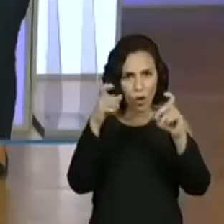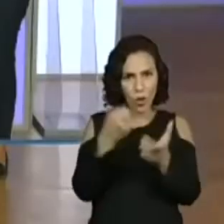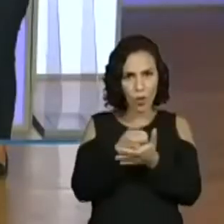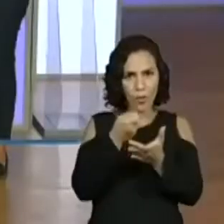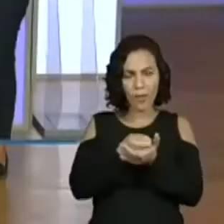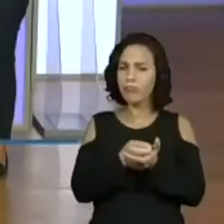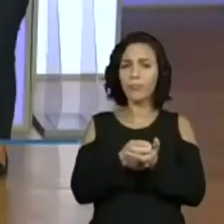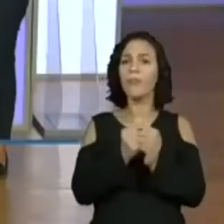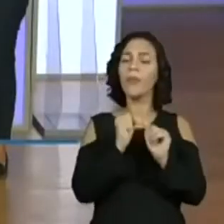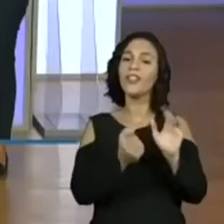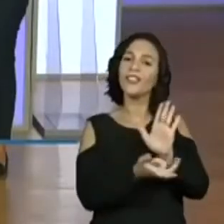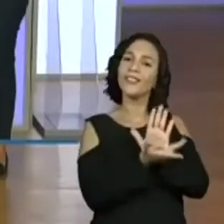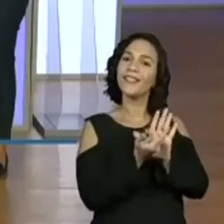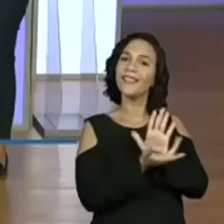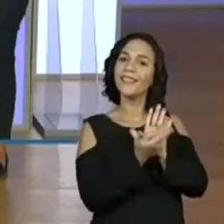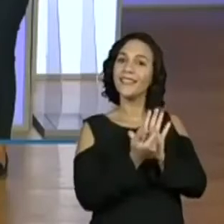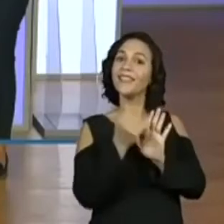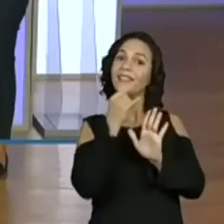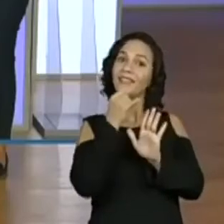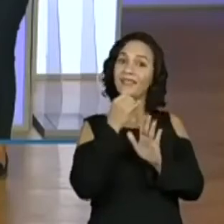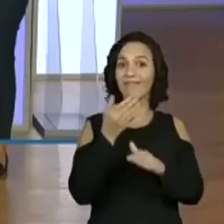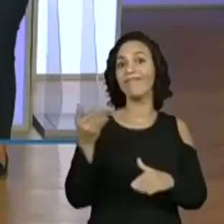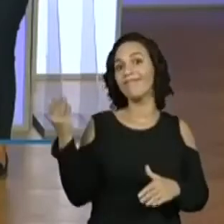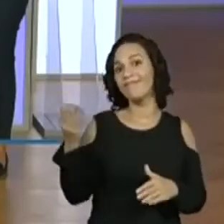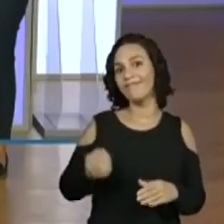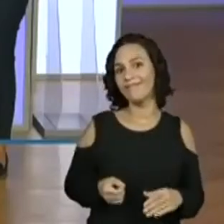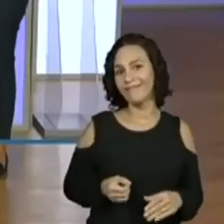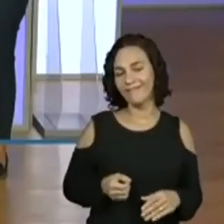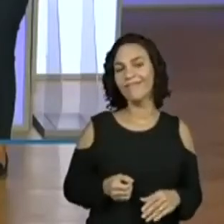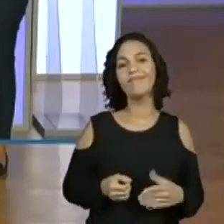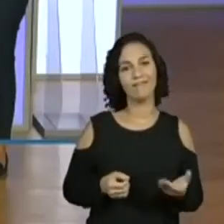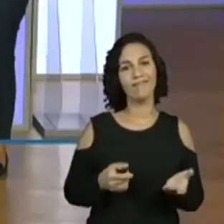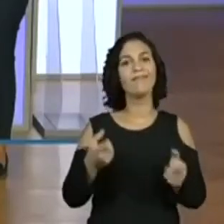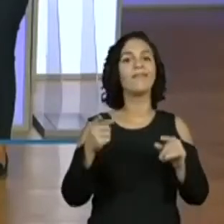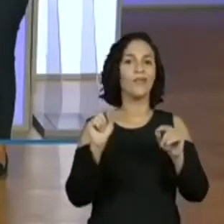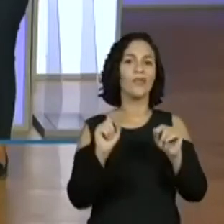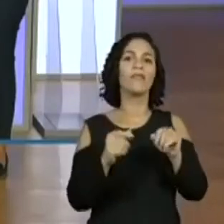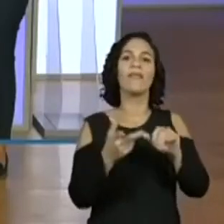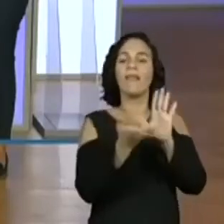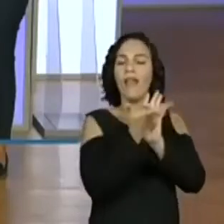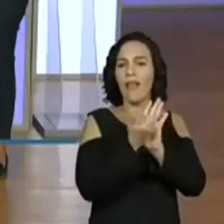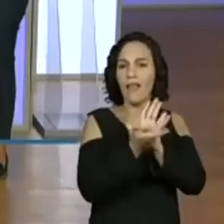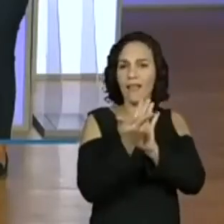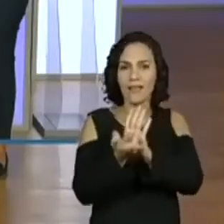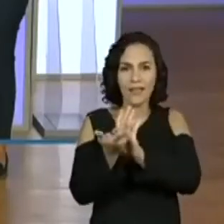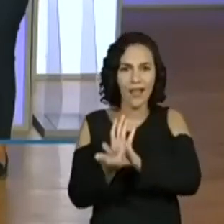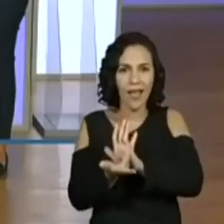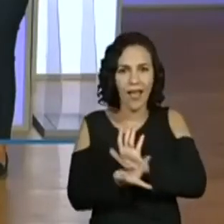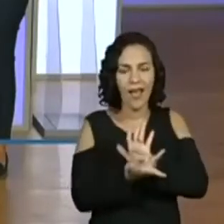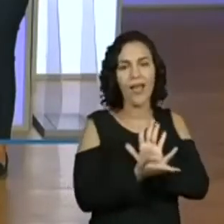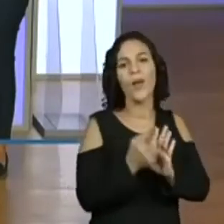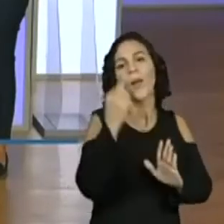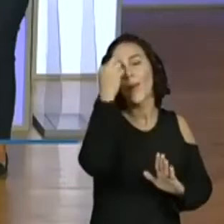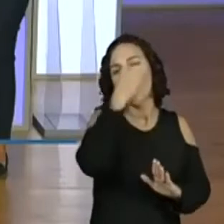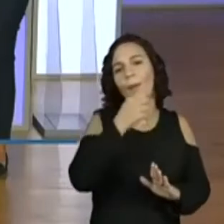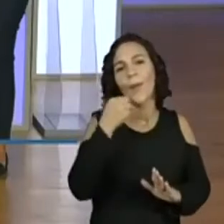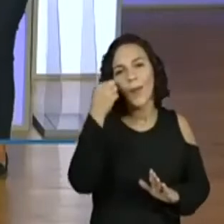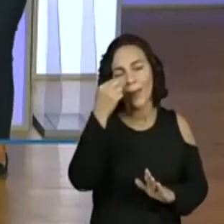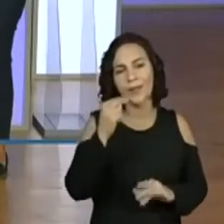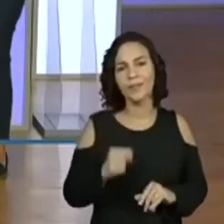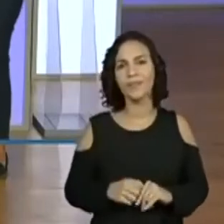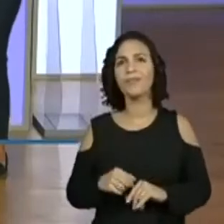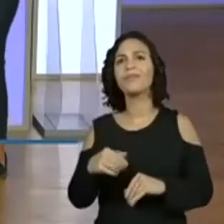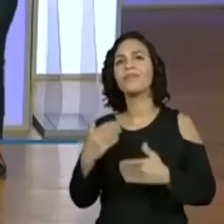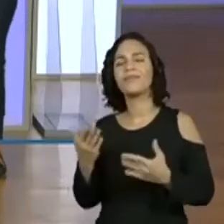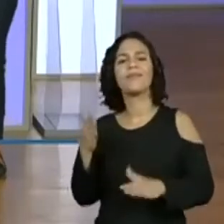Desenho também vale. Como apareceu na outra imagem, uma obra feita através de uma representação dos rostos pelo desenho. Qual